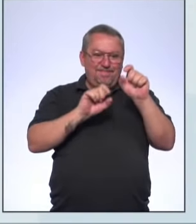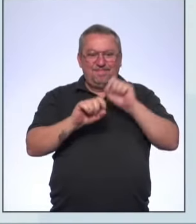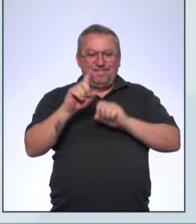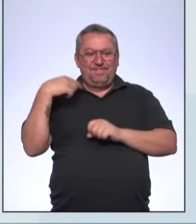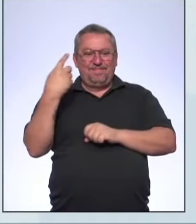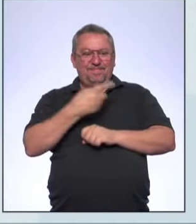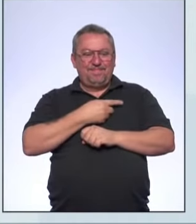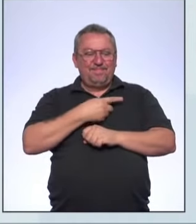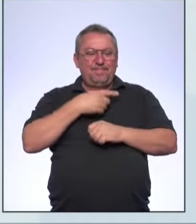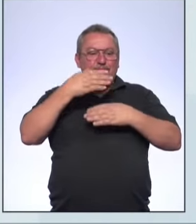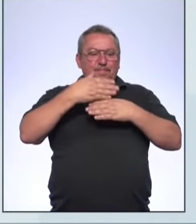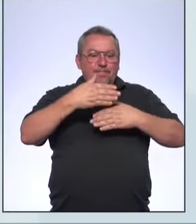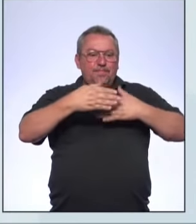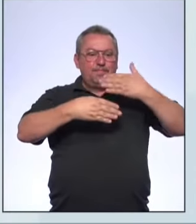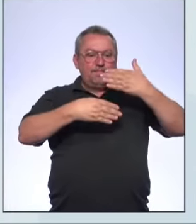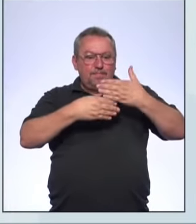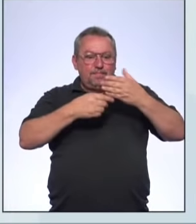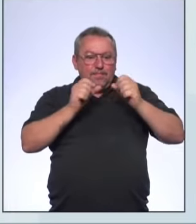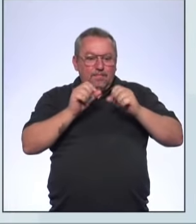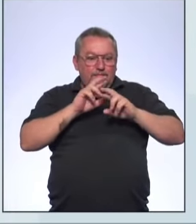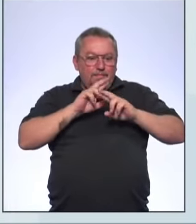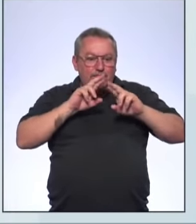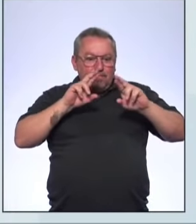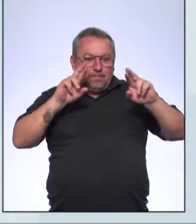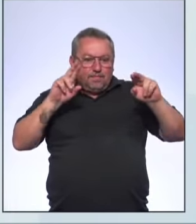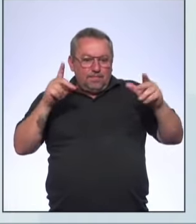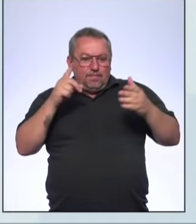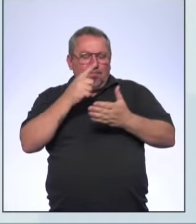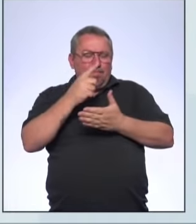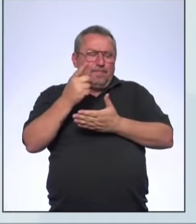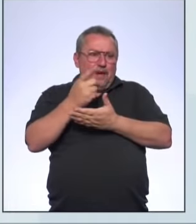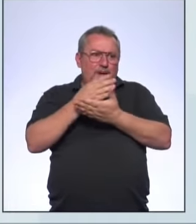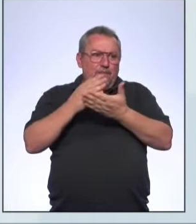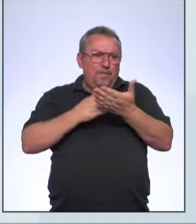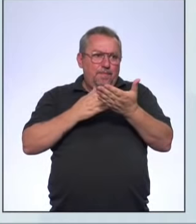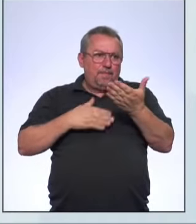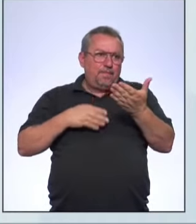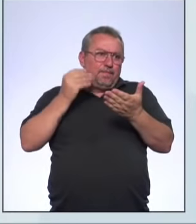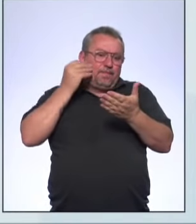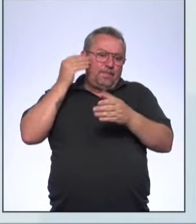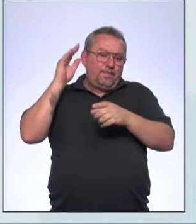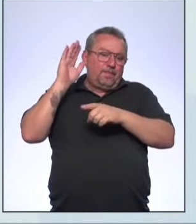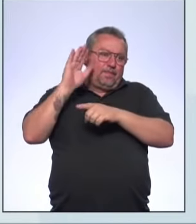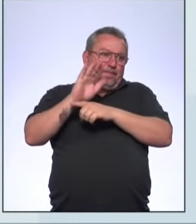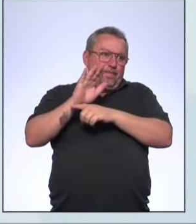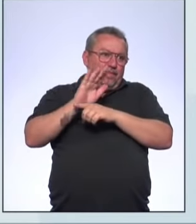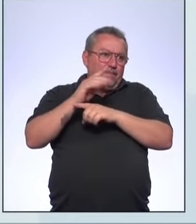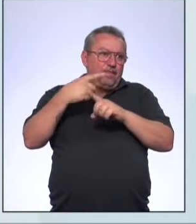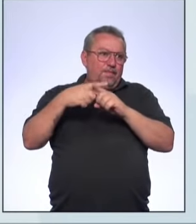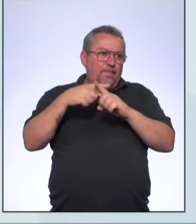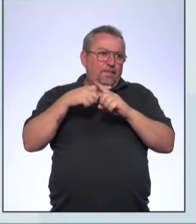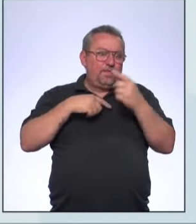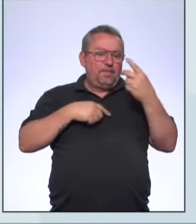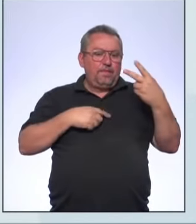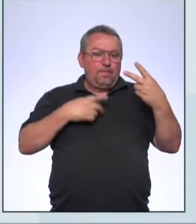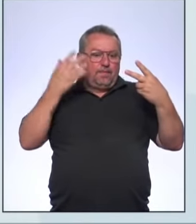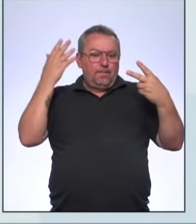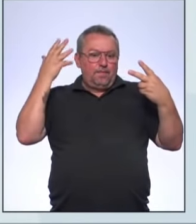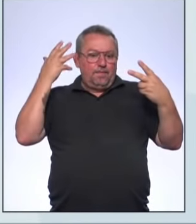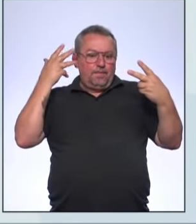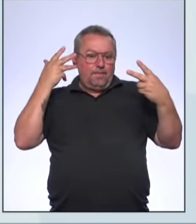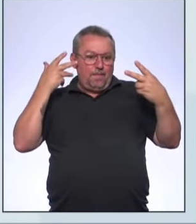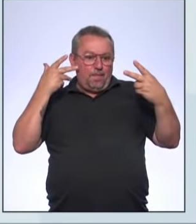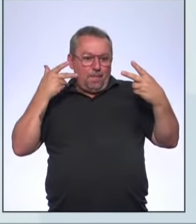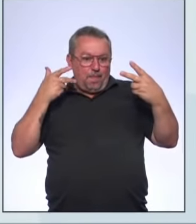ou nosso ppt tá um pouquinho diferente da apostila eu tentei ajudar vocês porque tem dois animais